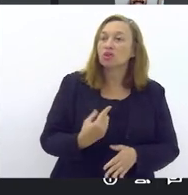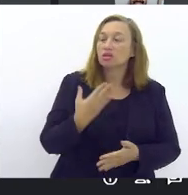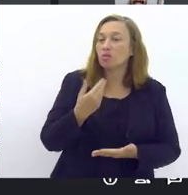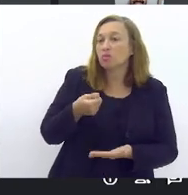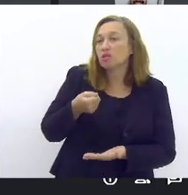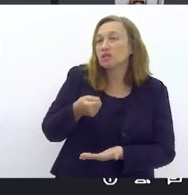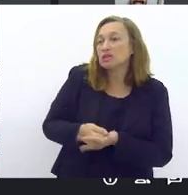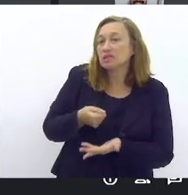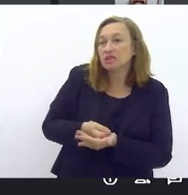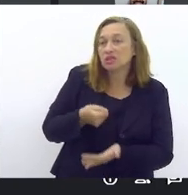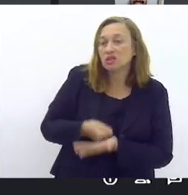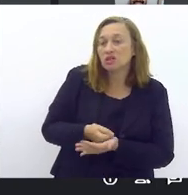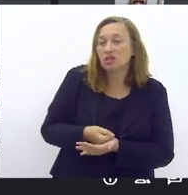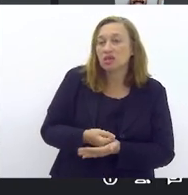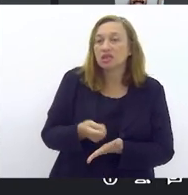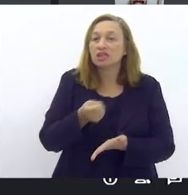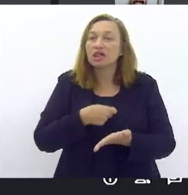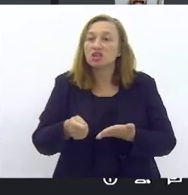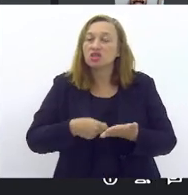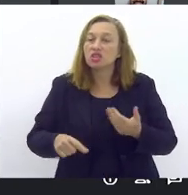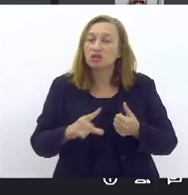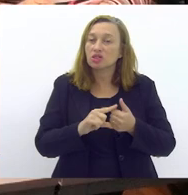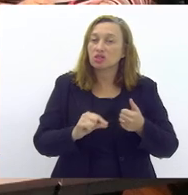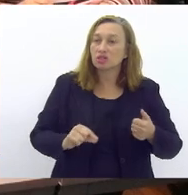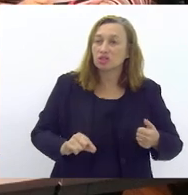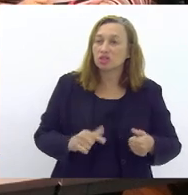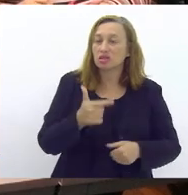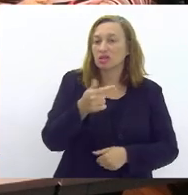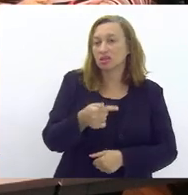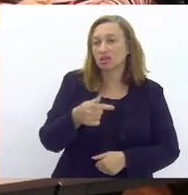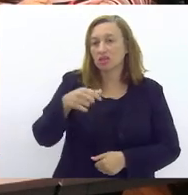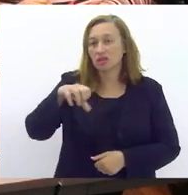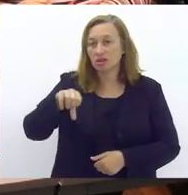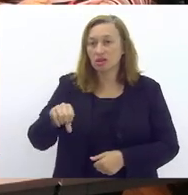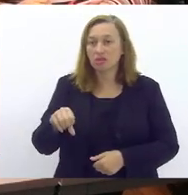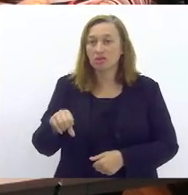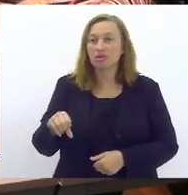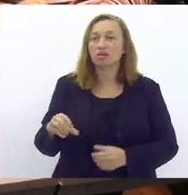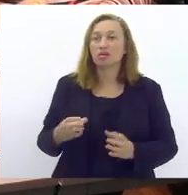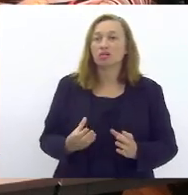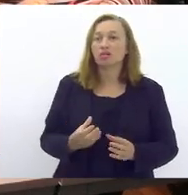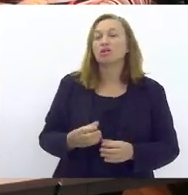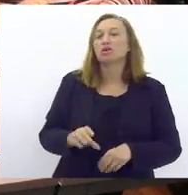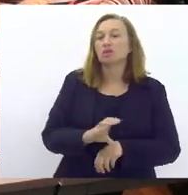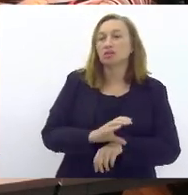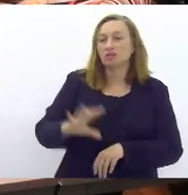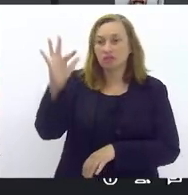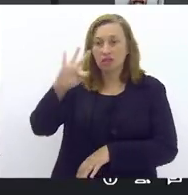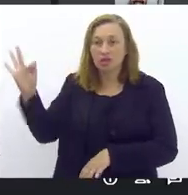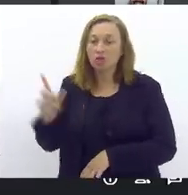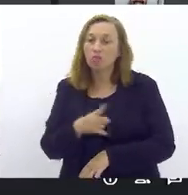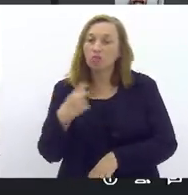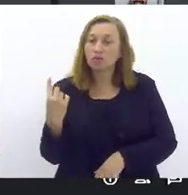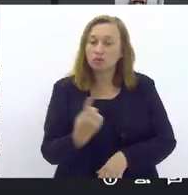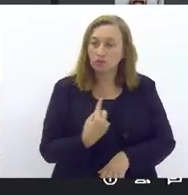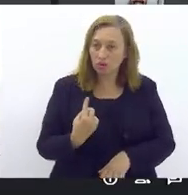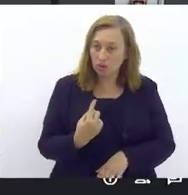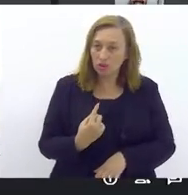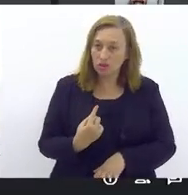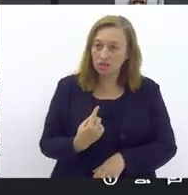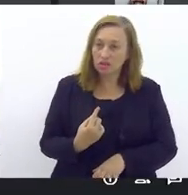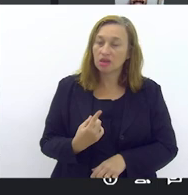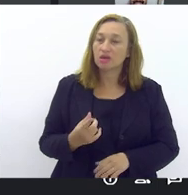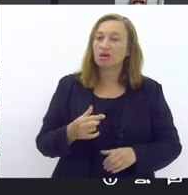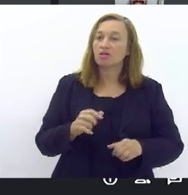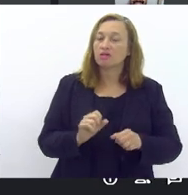é aquilo que está escrito no artigo 39 da Constituição Federal, que quando a gente exerce as